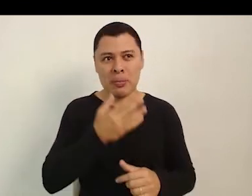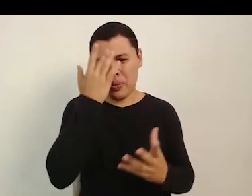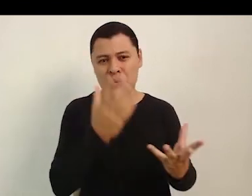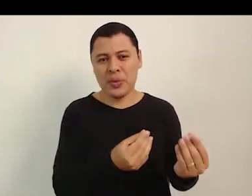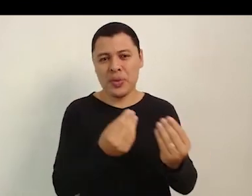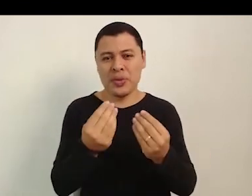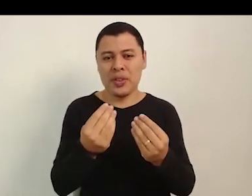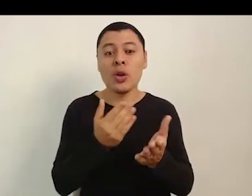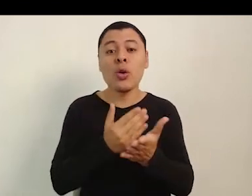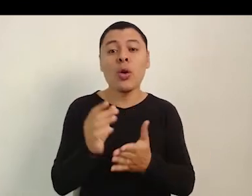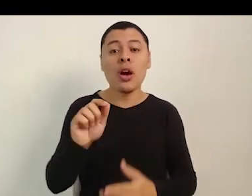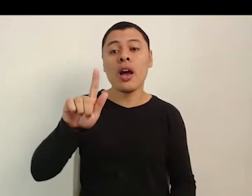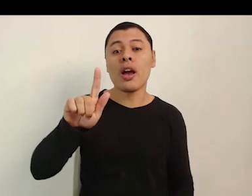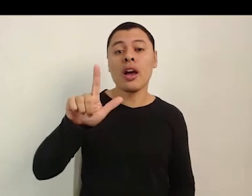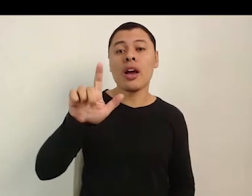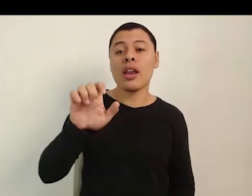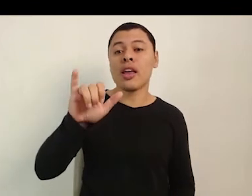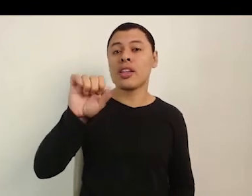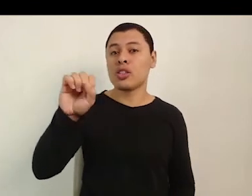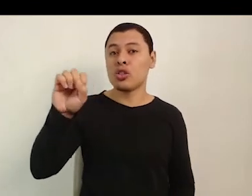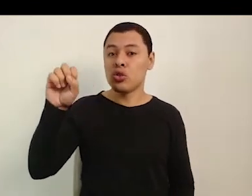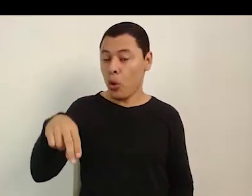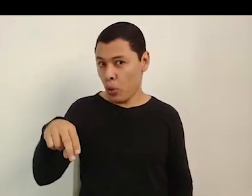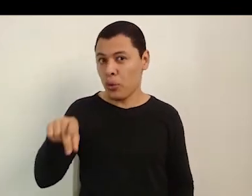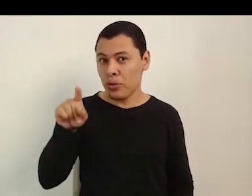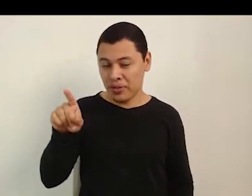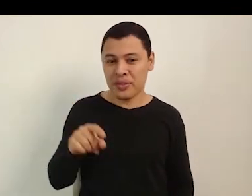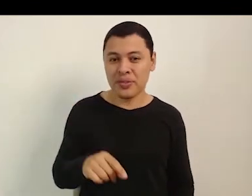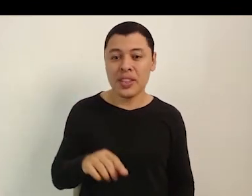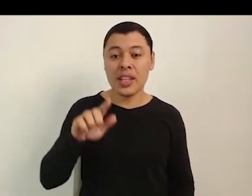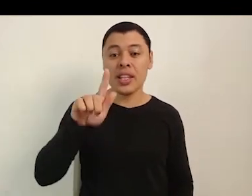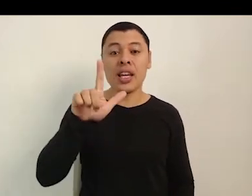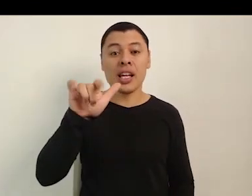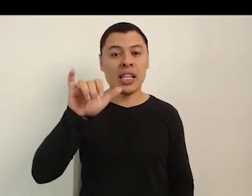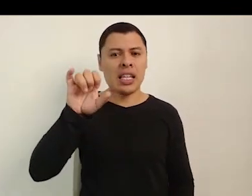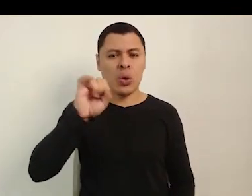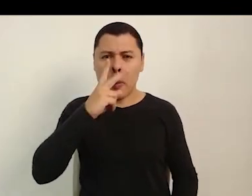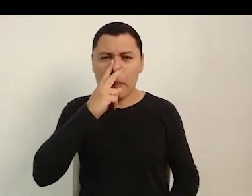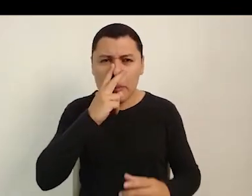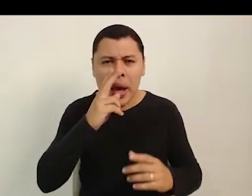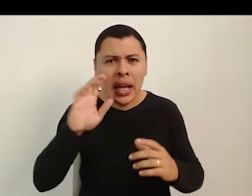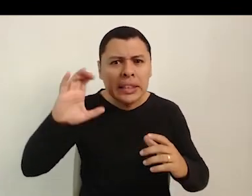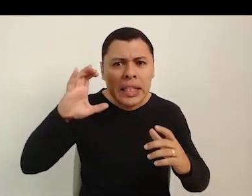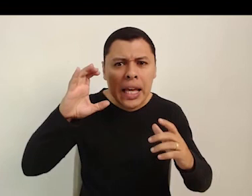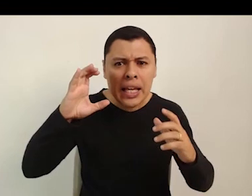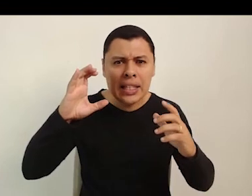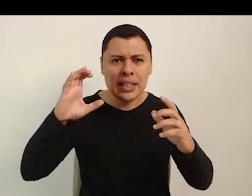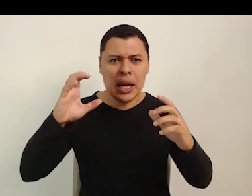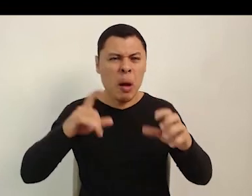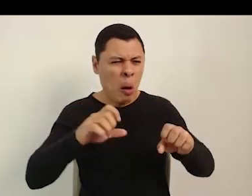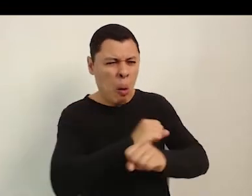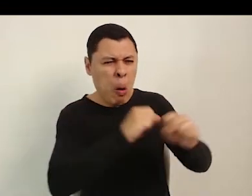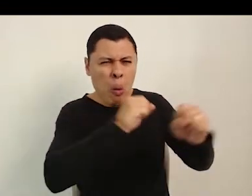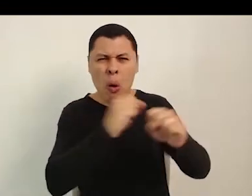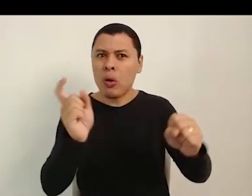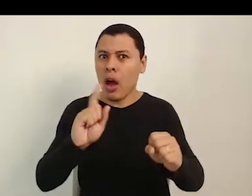Tudo começou com o Gleison, mas pode chamar ele de Gleicinho. O Gleicinho é tipo um cientista, mas não desses que explodem as coisas.